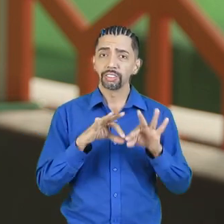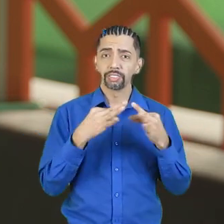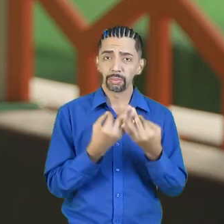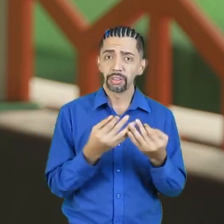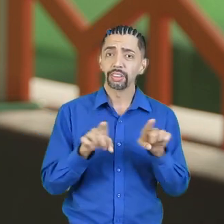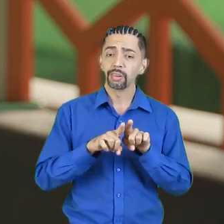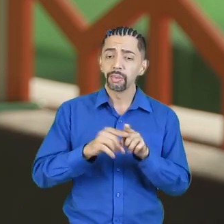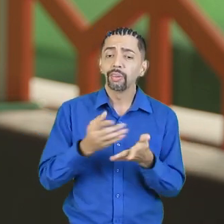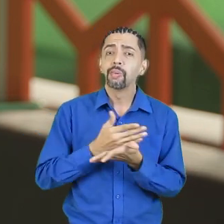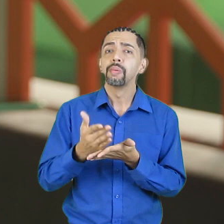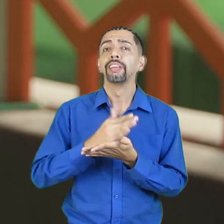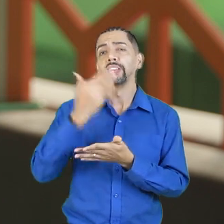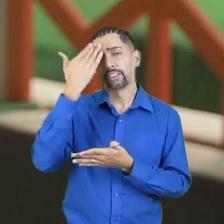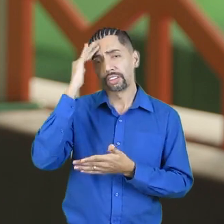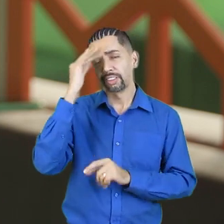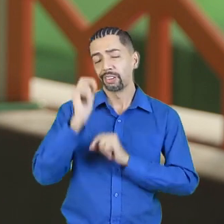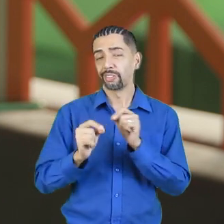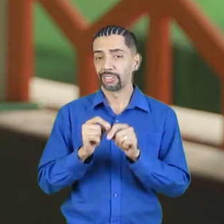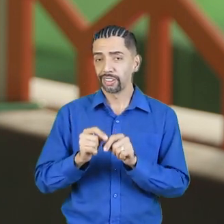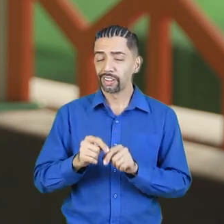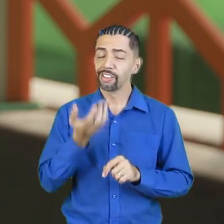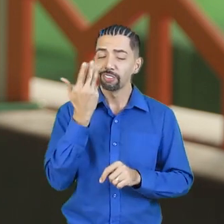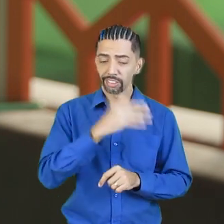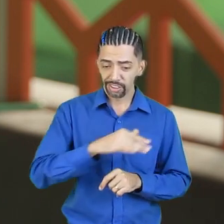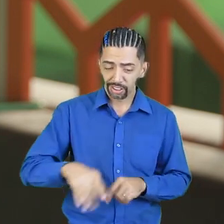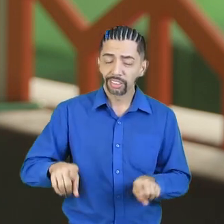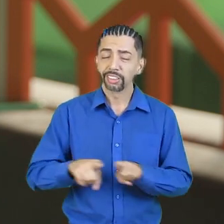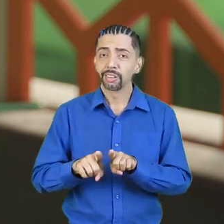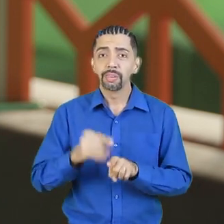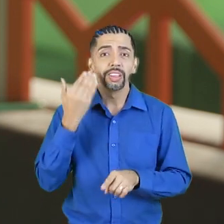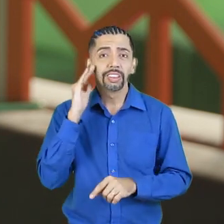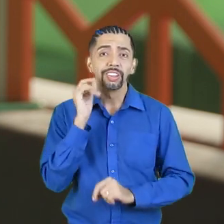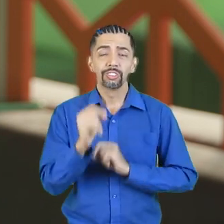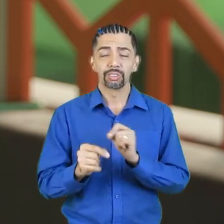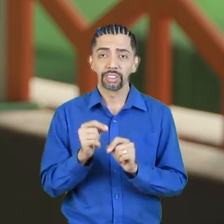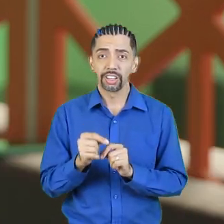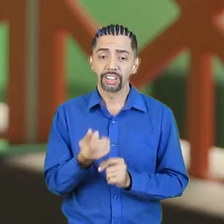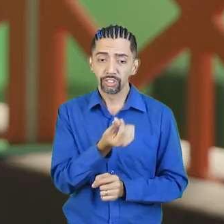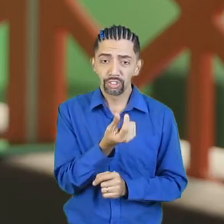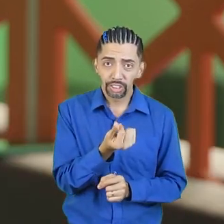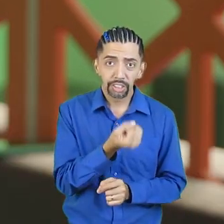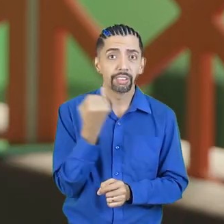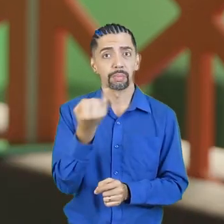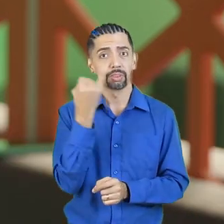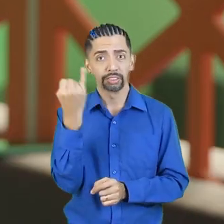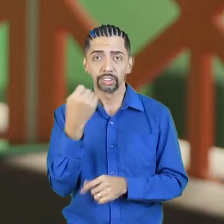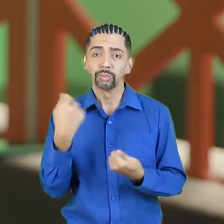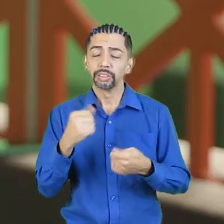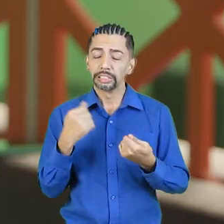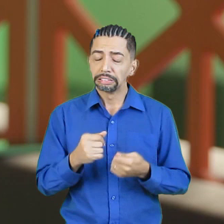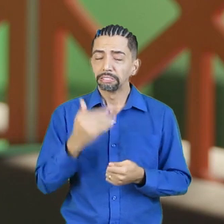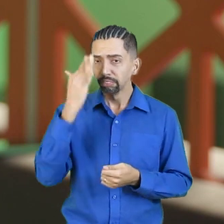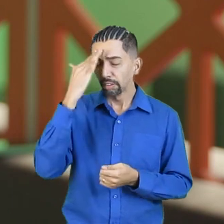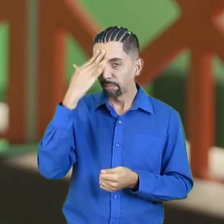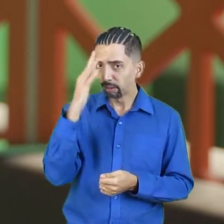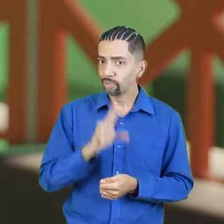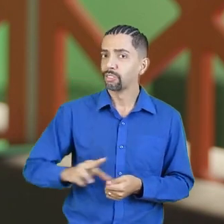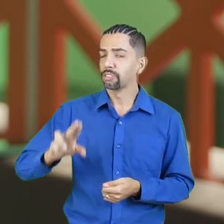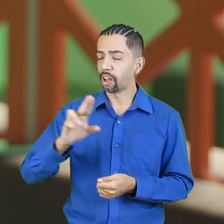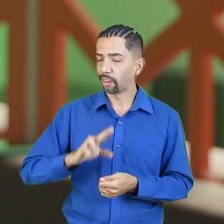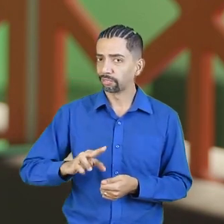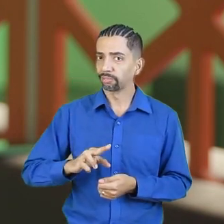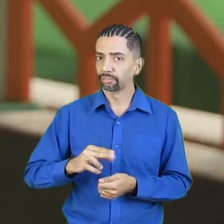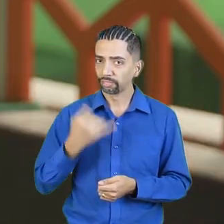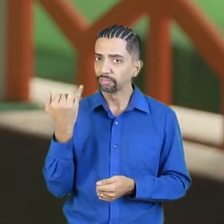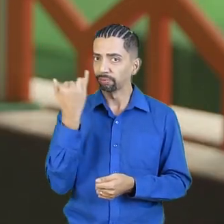especial também as nossas crianças, que dinheiro não aceita desaforo, que ele é um meio. O que interessa é o que ele vai proporcionar para a